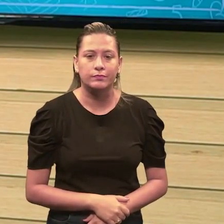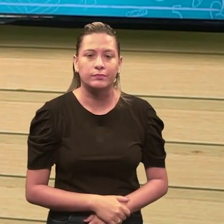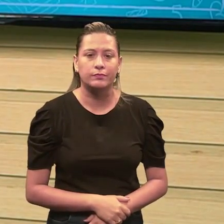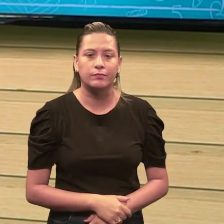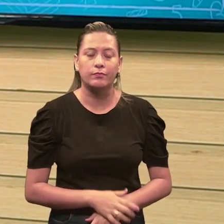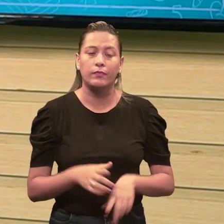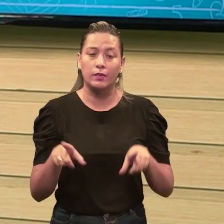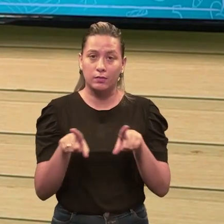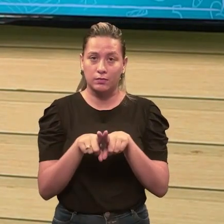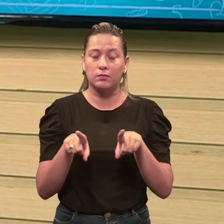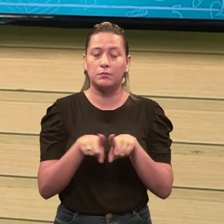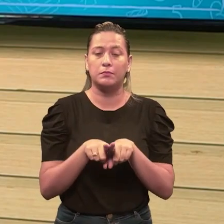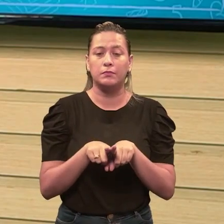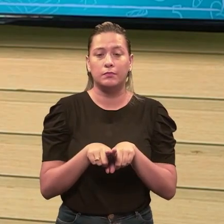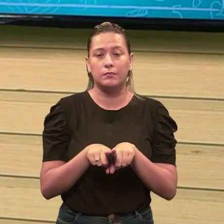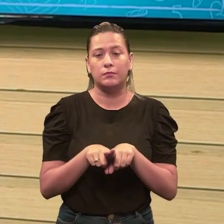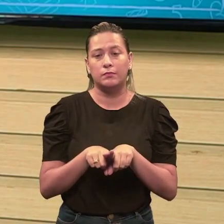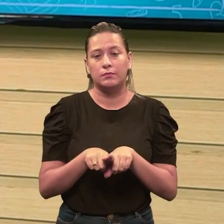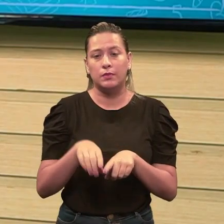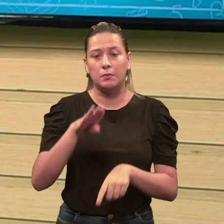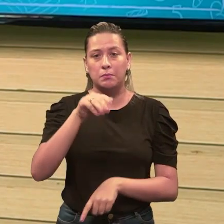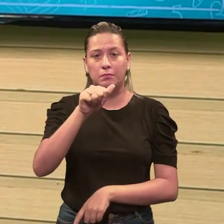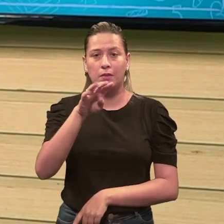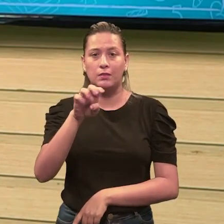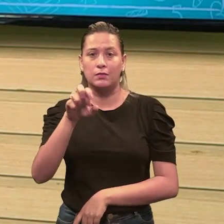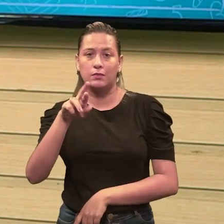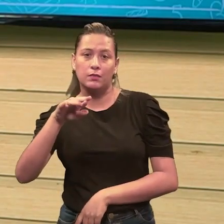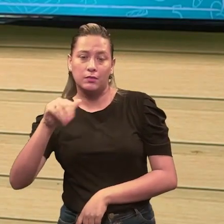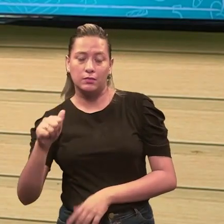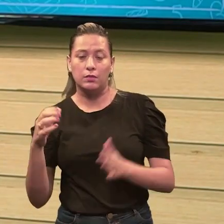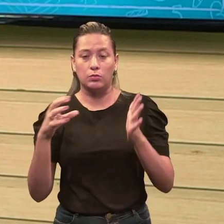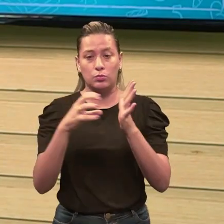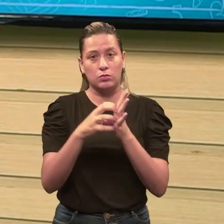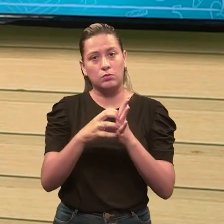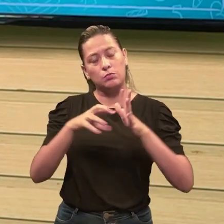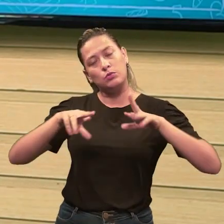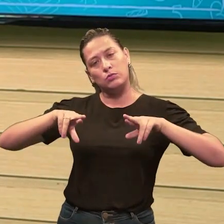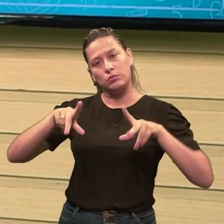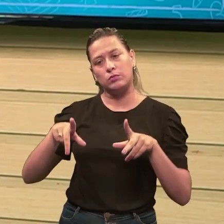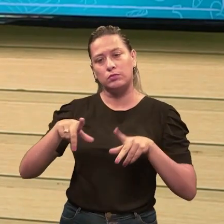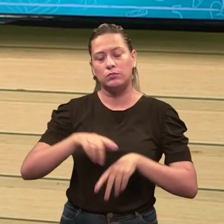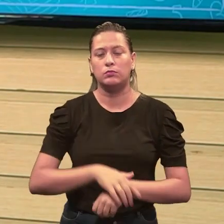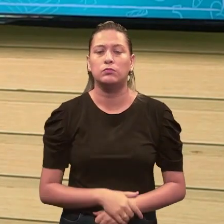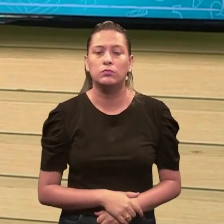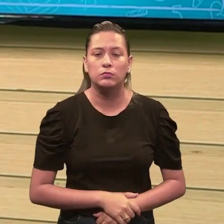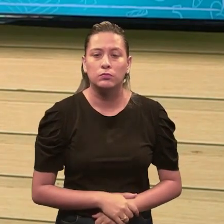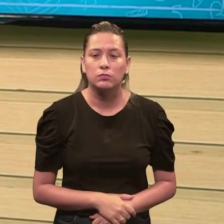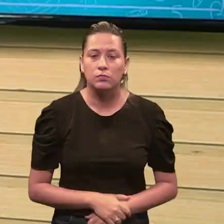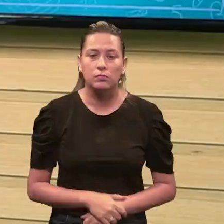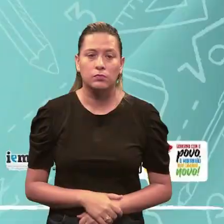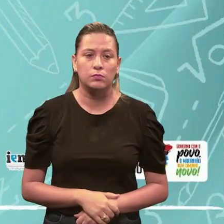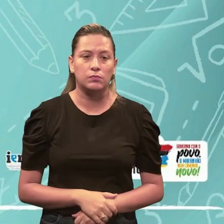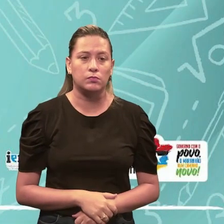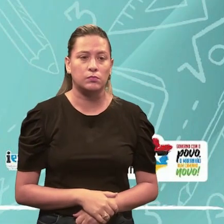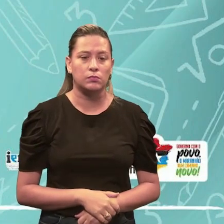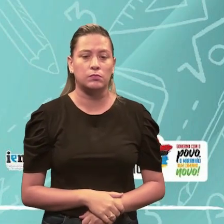E também, quando for uma bateria também, ó, já tem uma outra simbologia, né, teoricamente